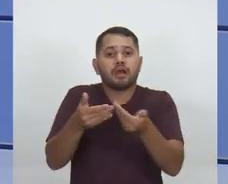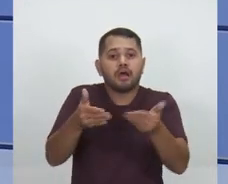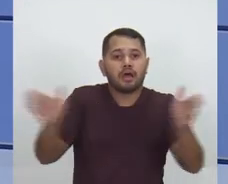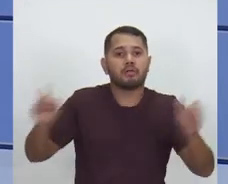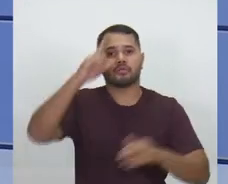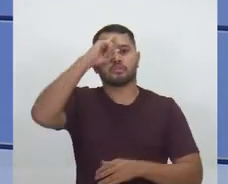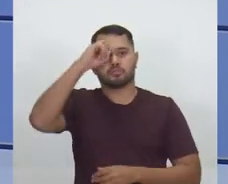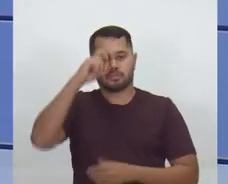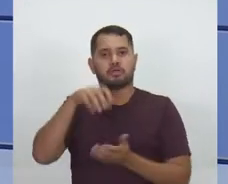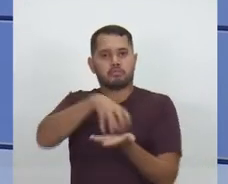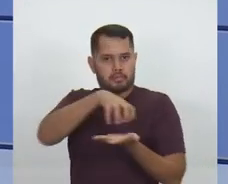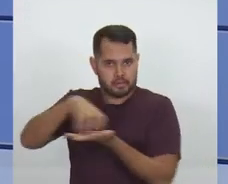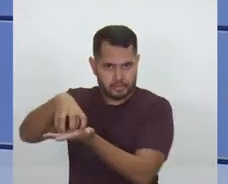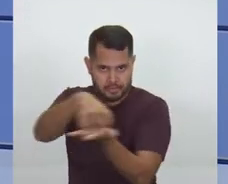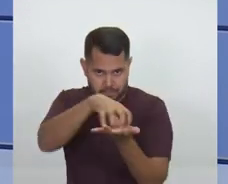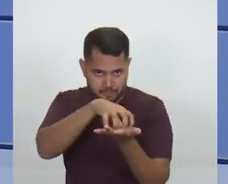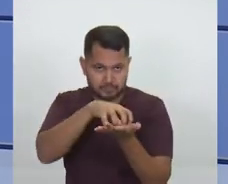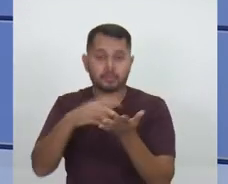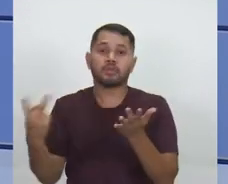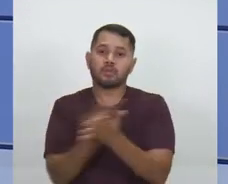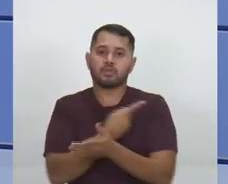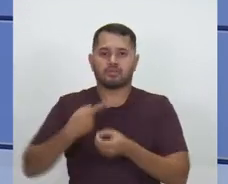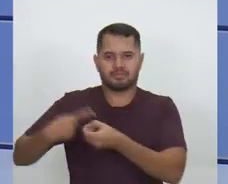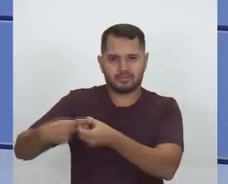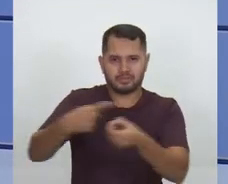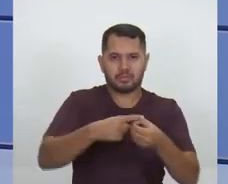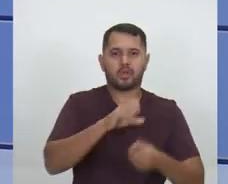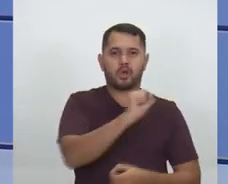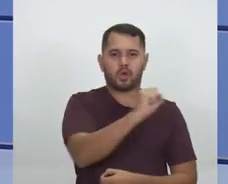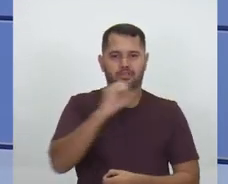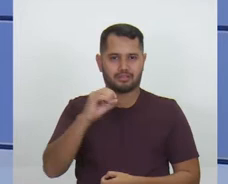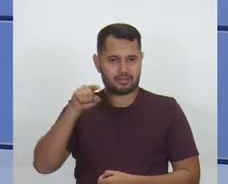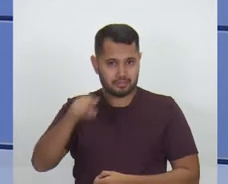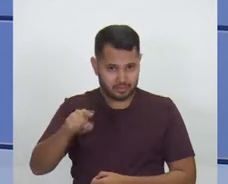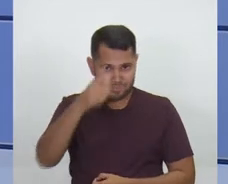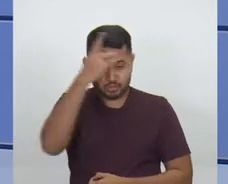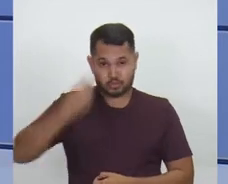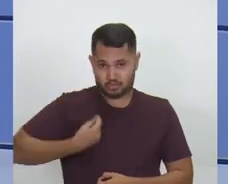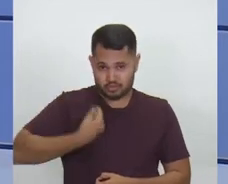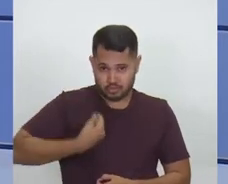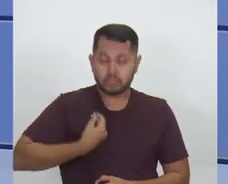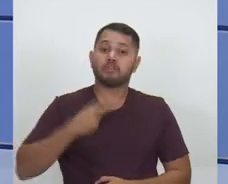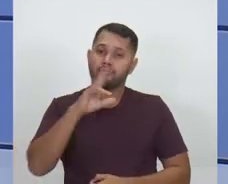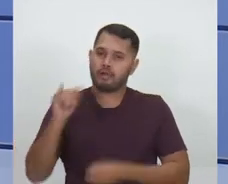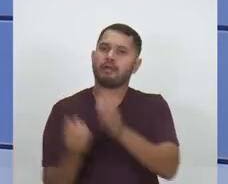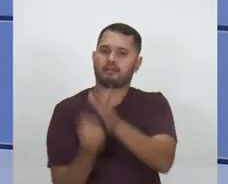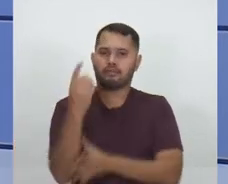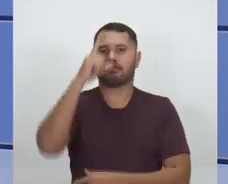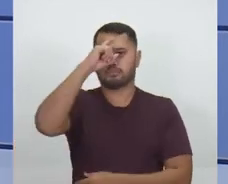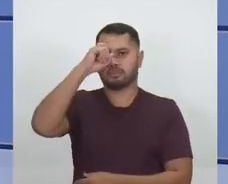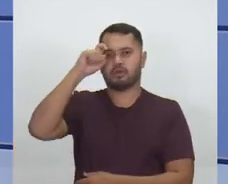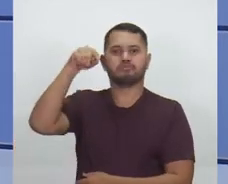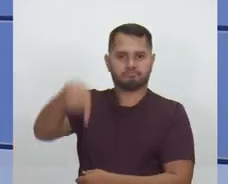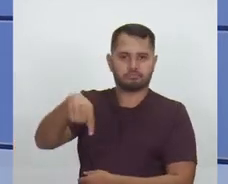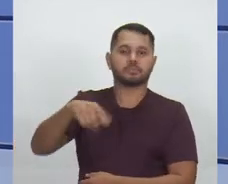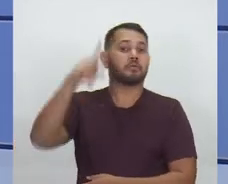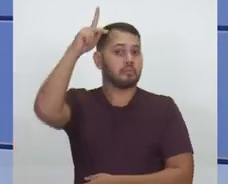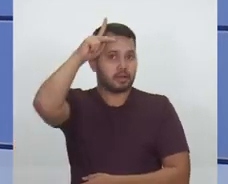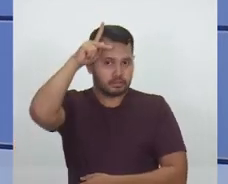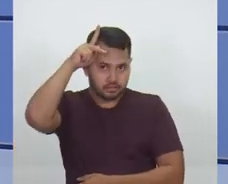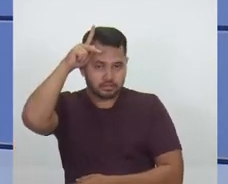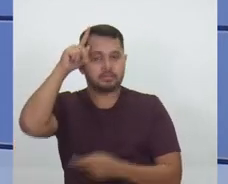hospitais nós estamos colocando aqui no município que tem mais de 80 mil habitantes nós vamos criar hospitais hospitais em parintins